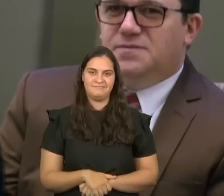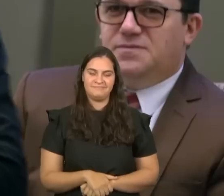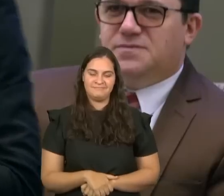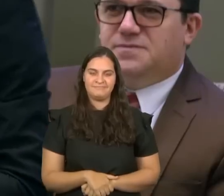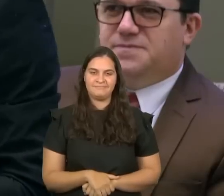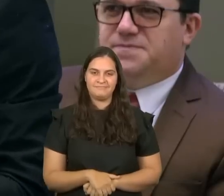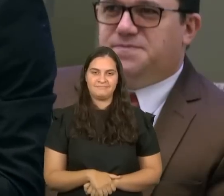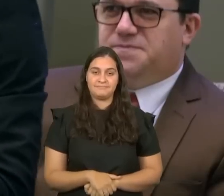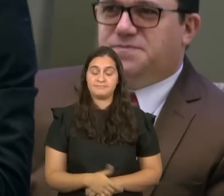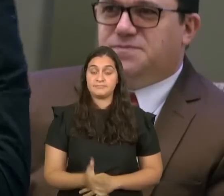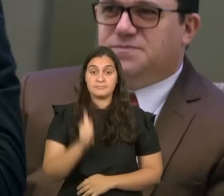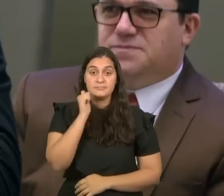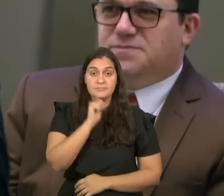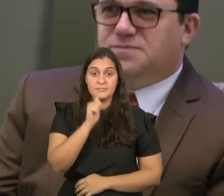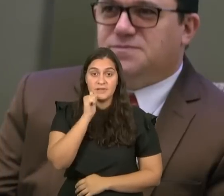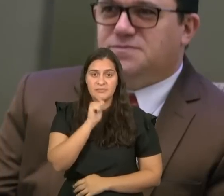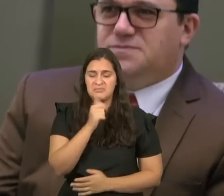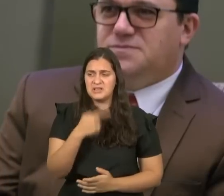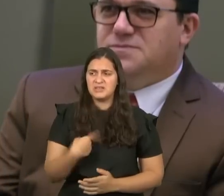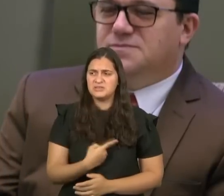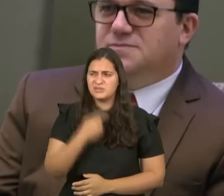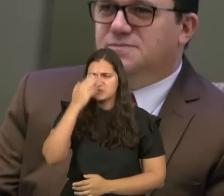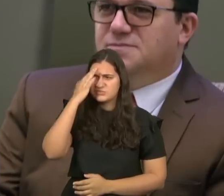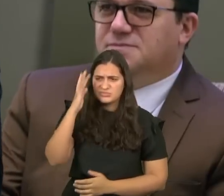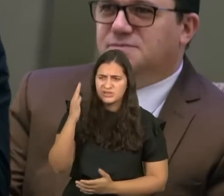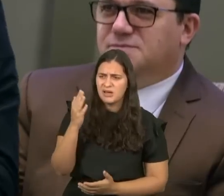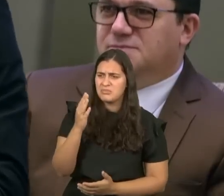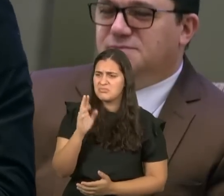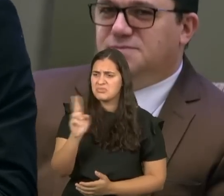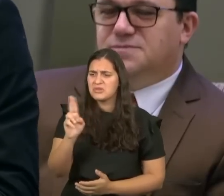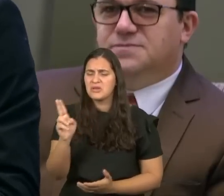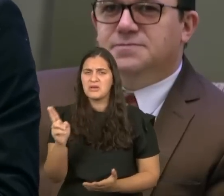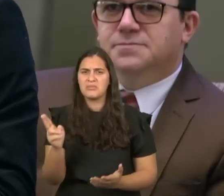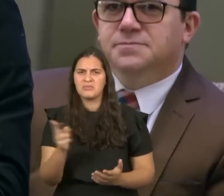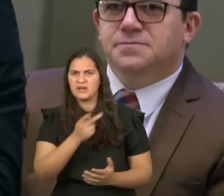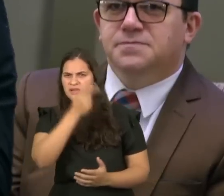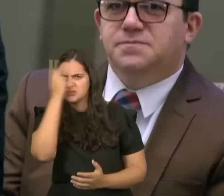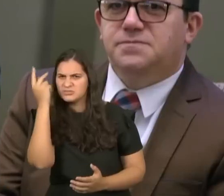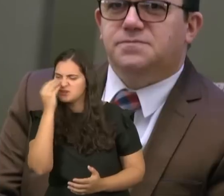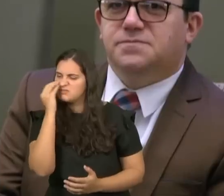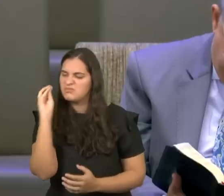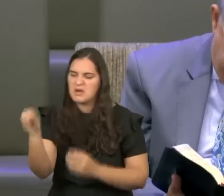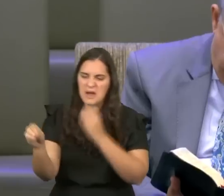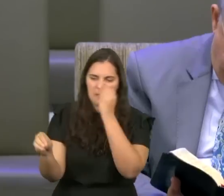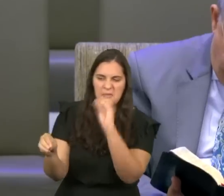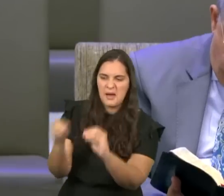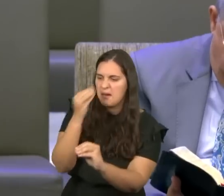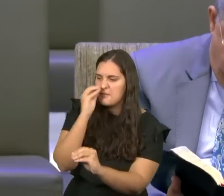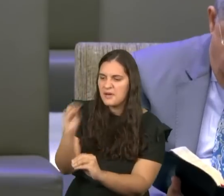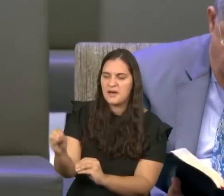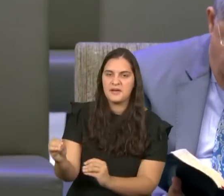essa mulher anônima era discriminada pela sociedade do seu tempo devido